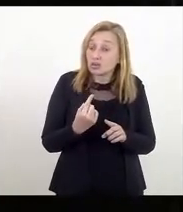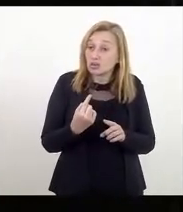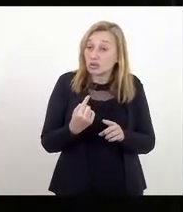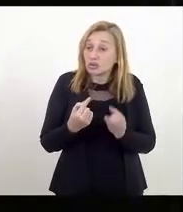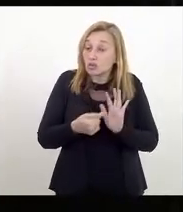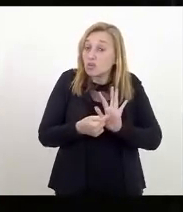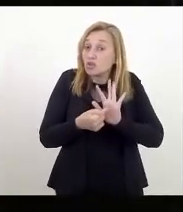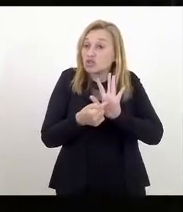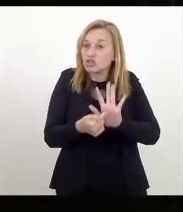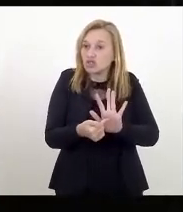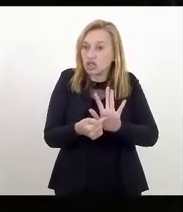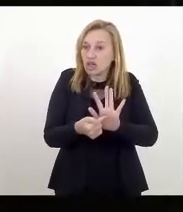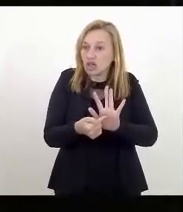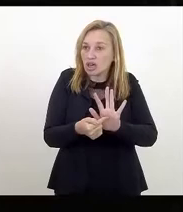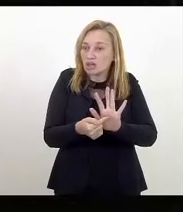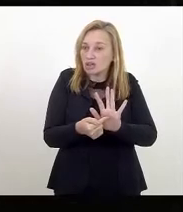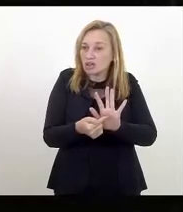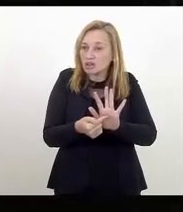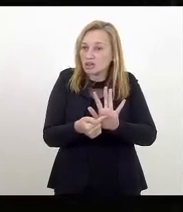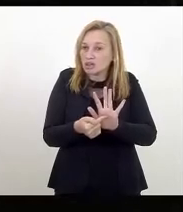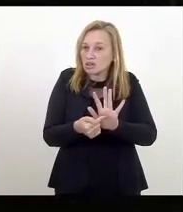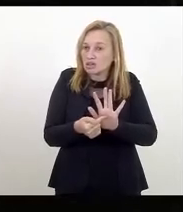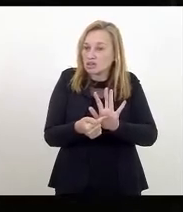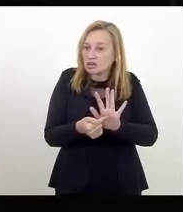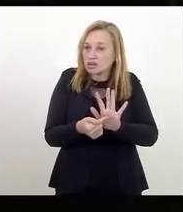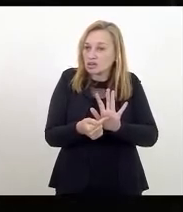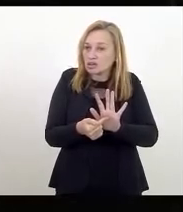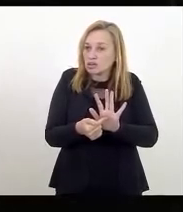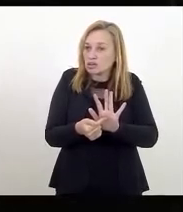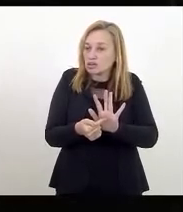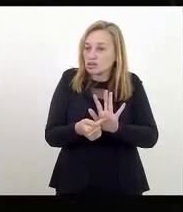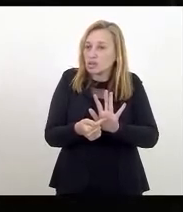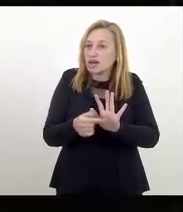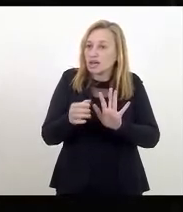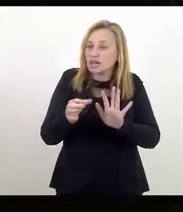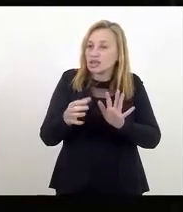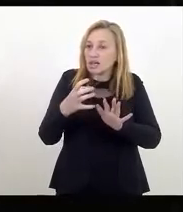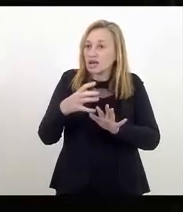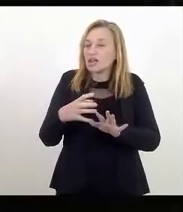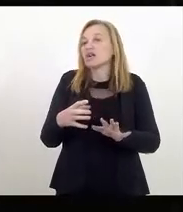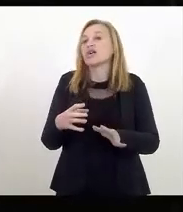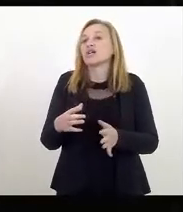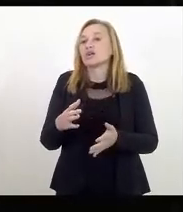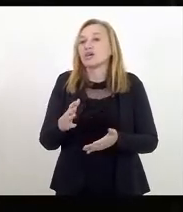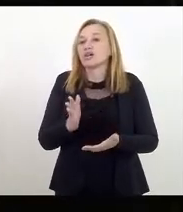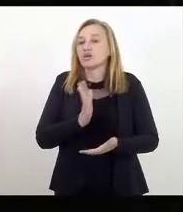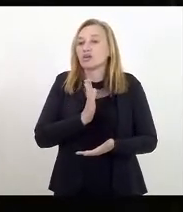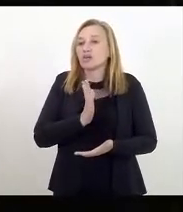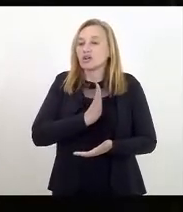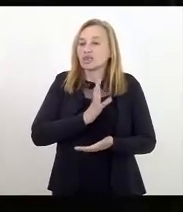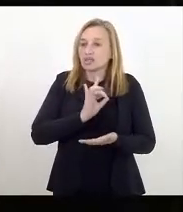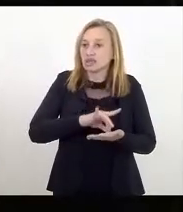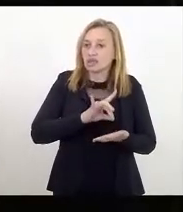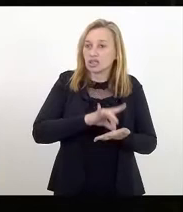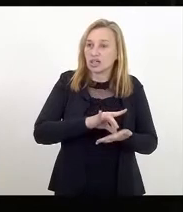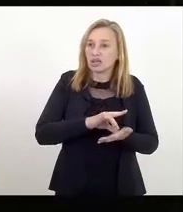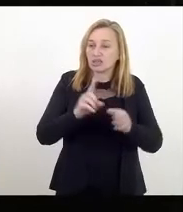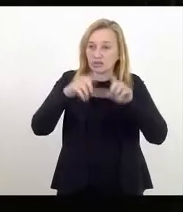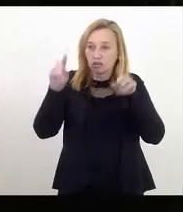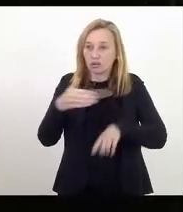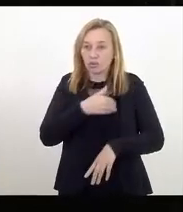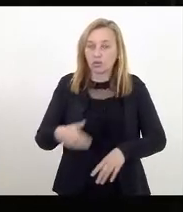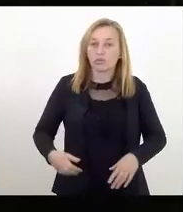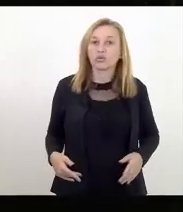demonstrar o nosso apreço aos servidores públicos é exatamente da efetividade a essa